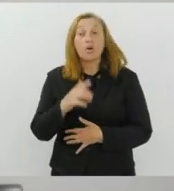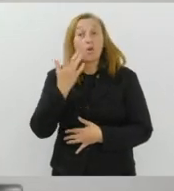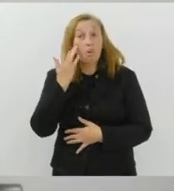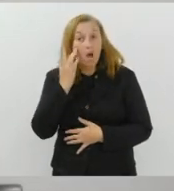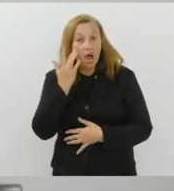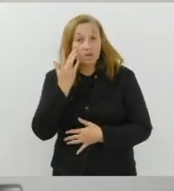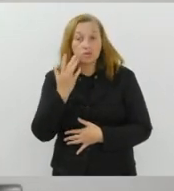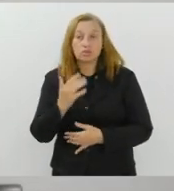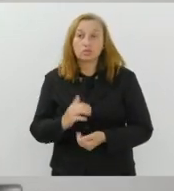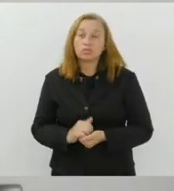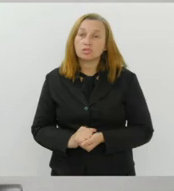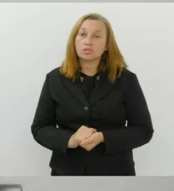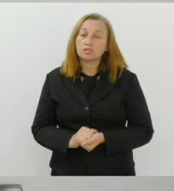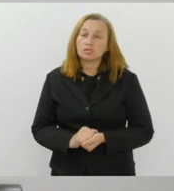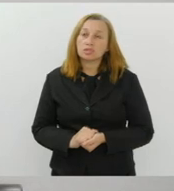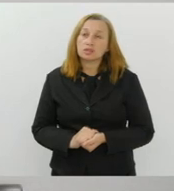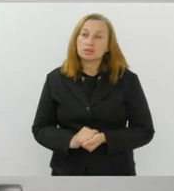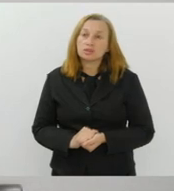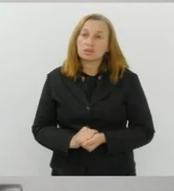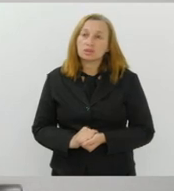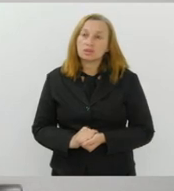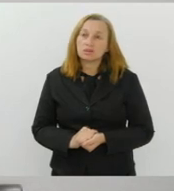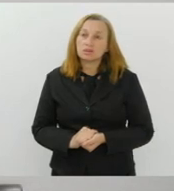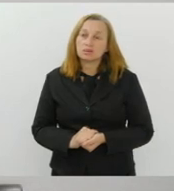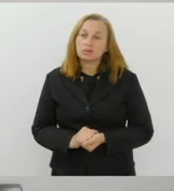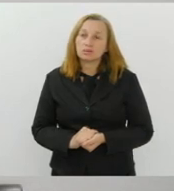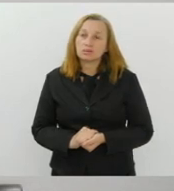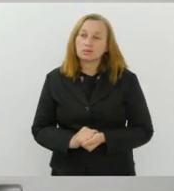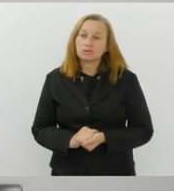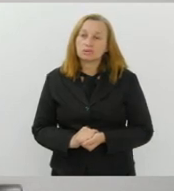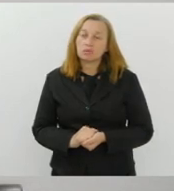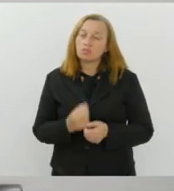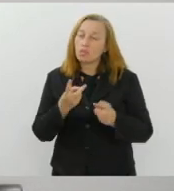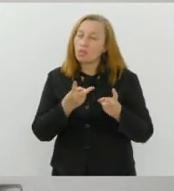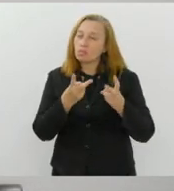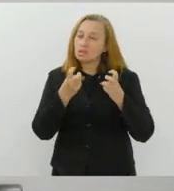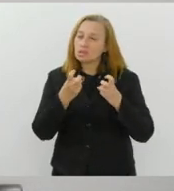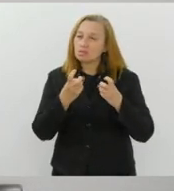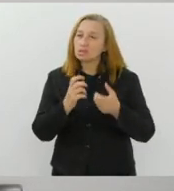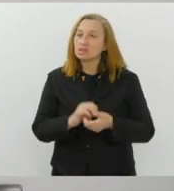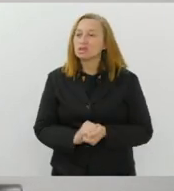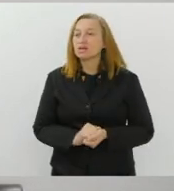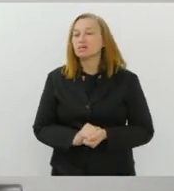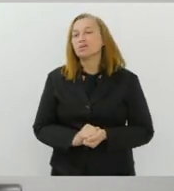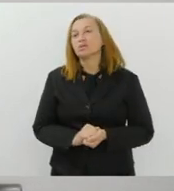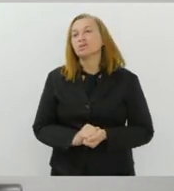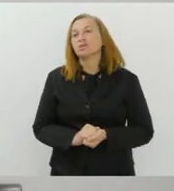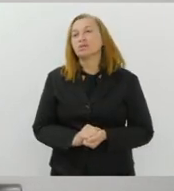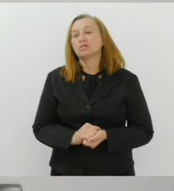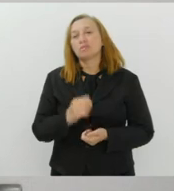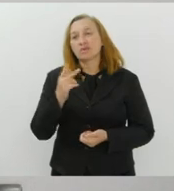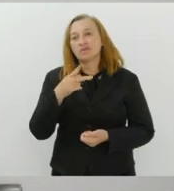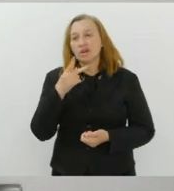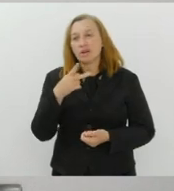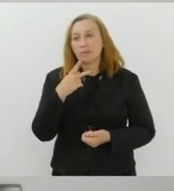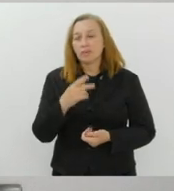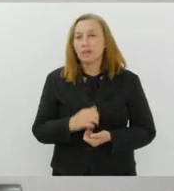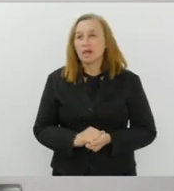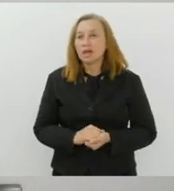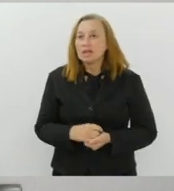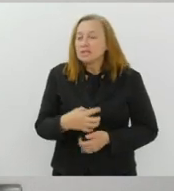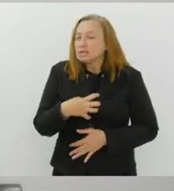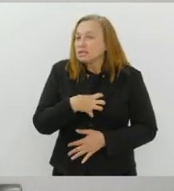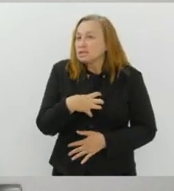acho que essa... Aí vou fazer aqui uma observação fraterna para dizer o seguinte. Eu